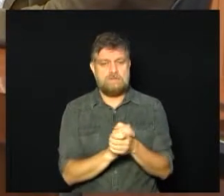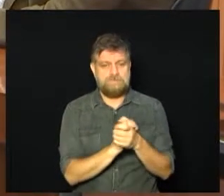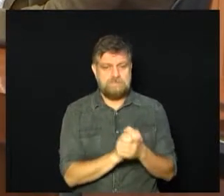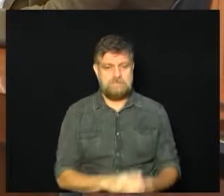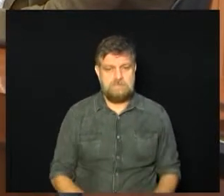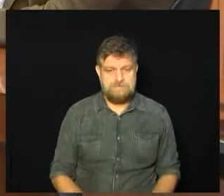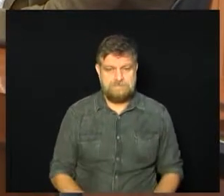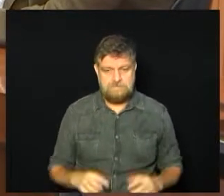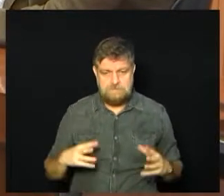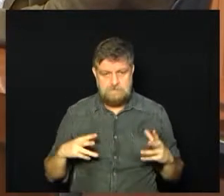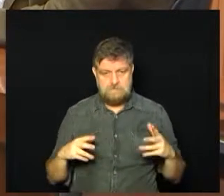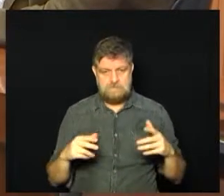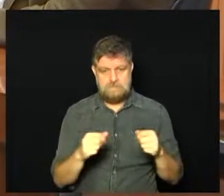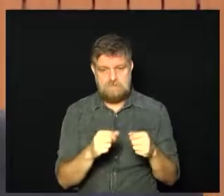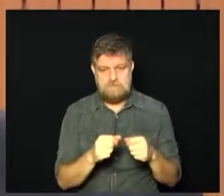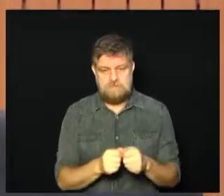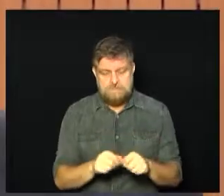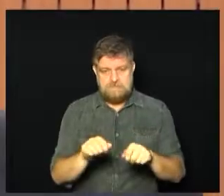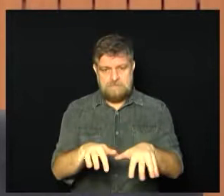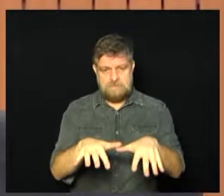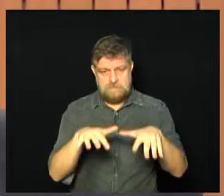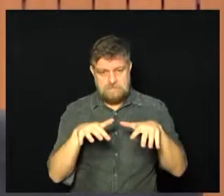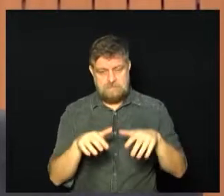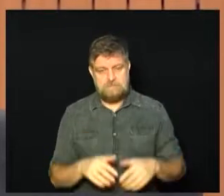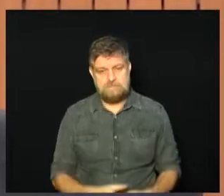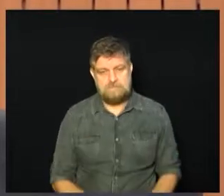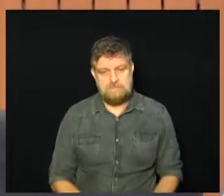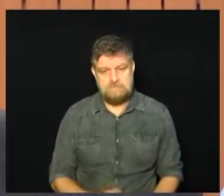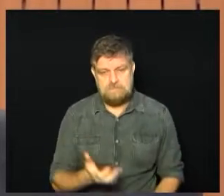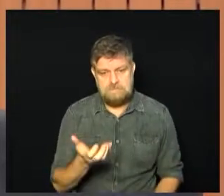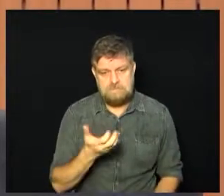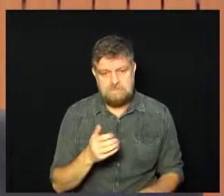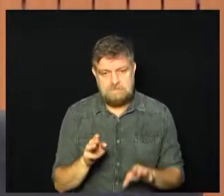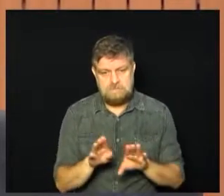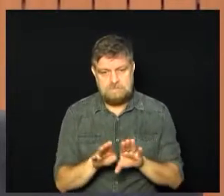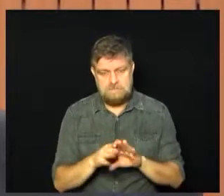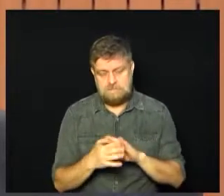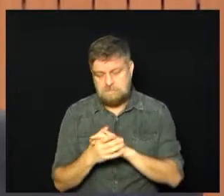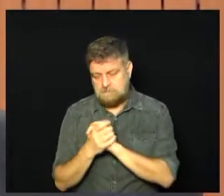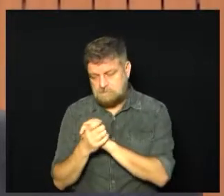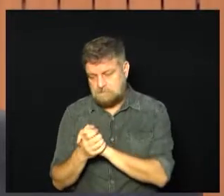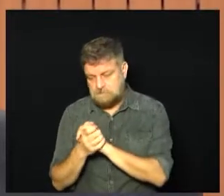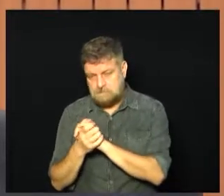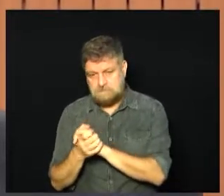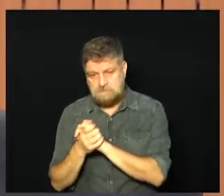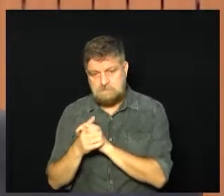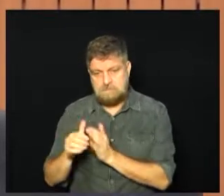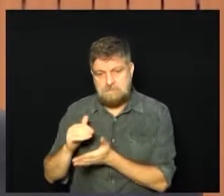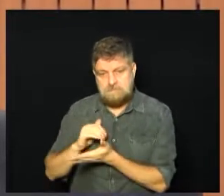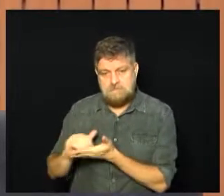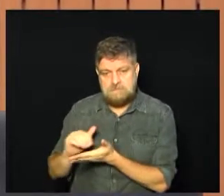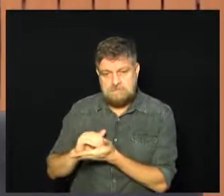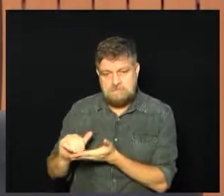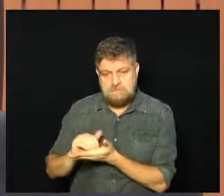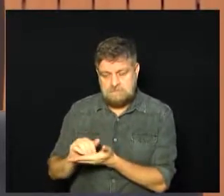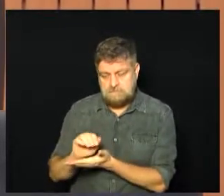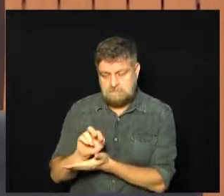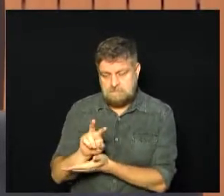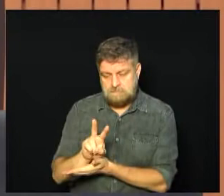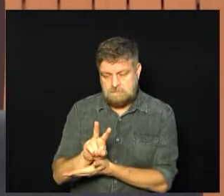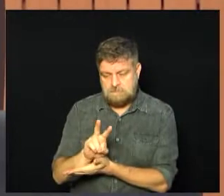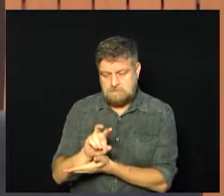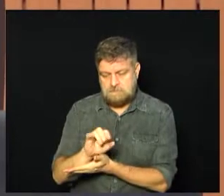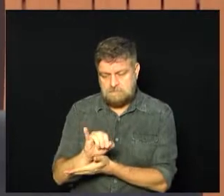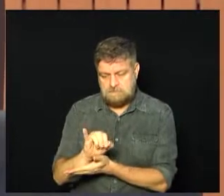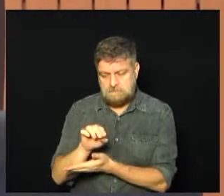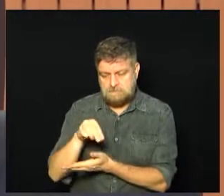membros presentes aqui nessa sessão. Queria trazer também o cumprimento do secretário Vinícius, a quem eu